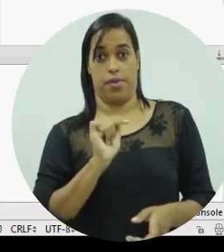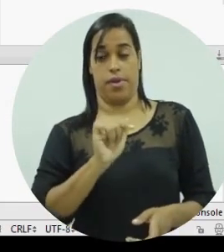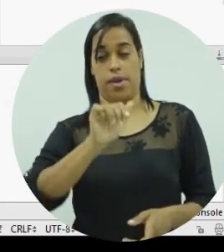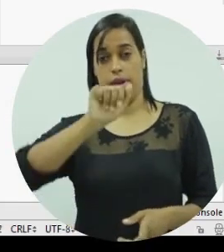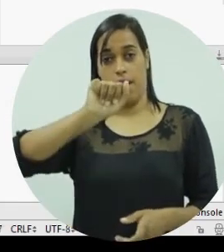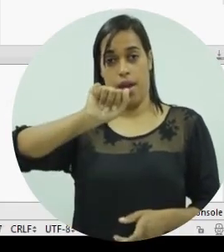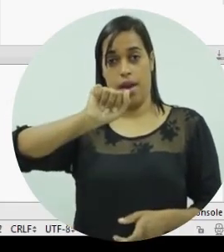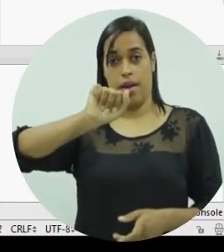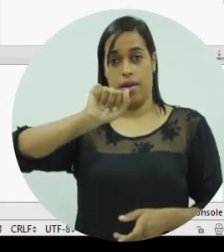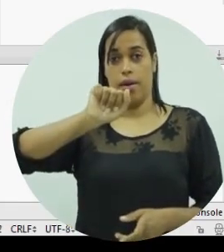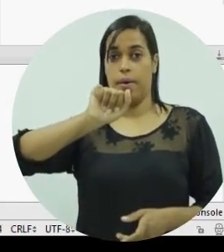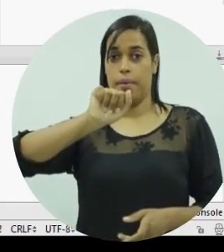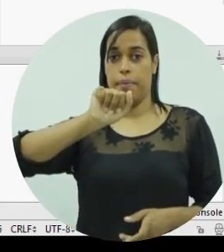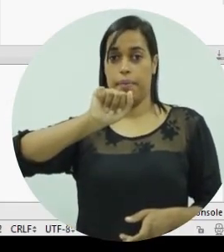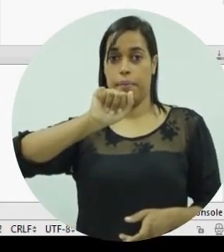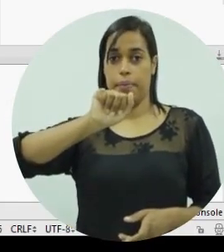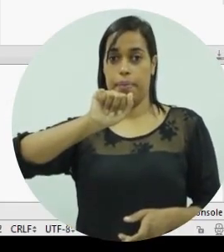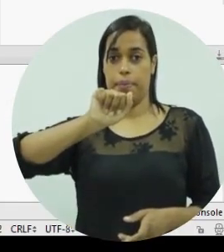A